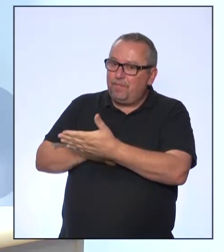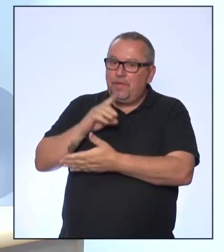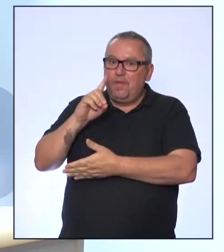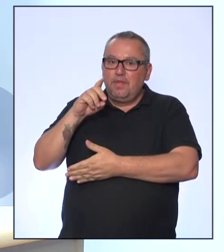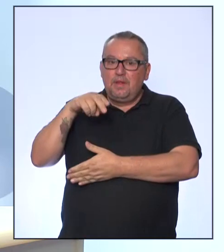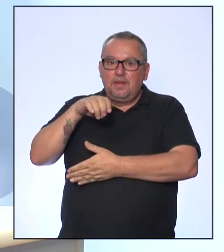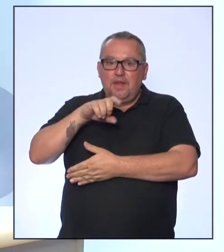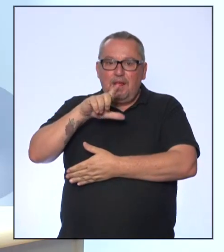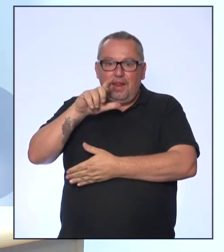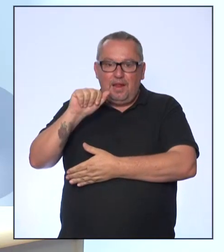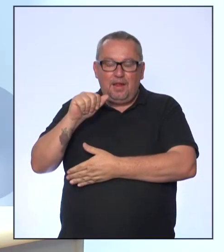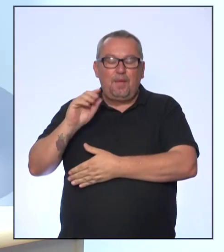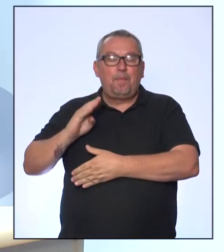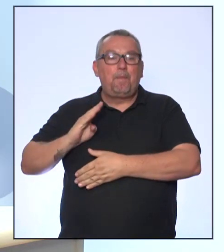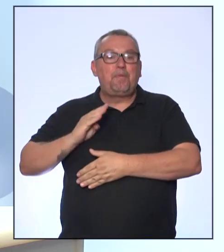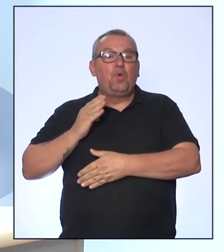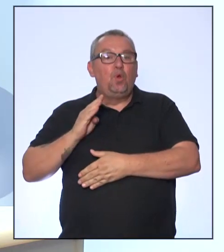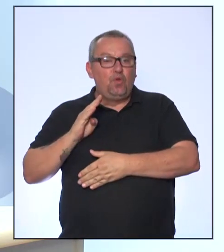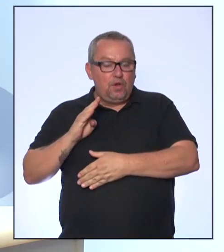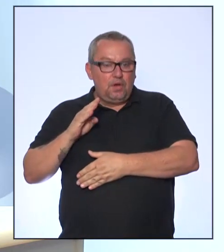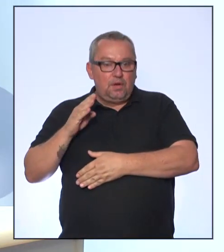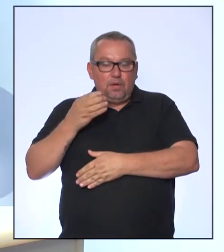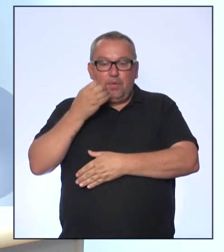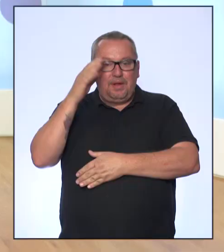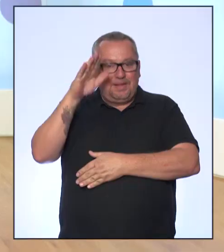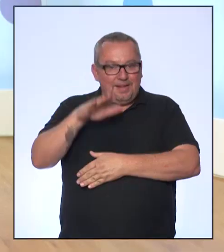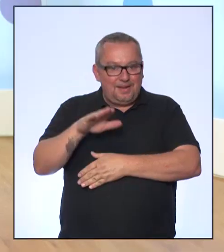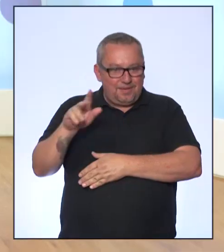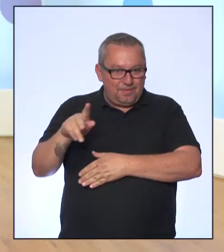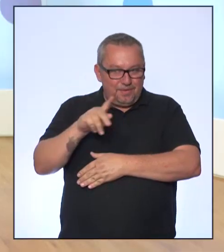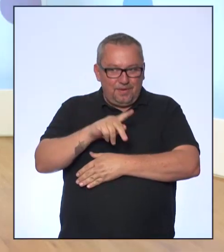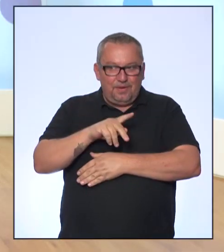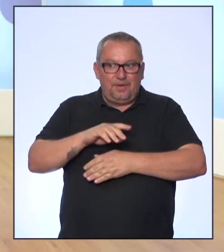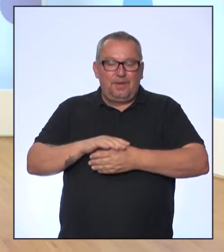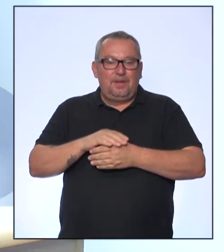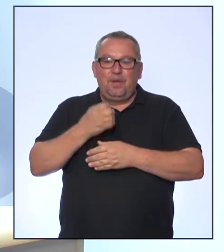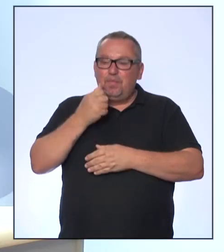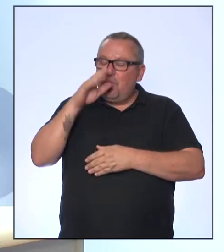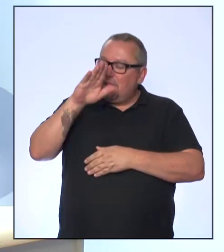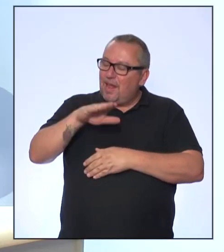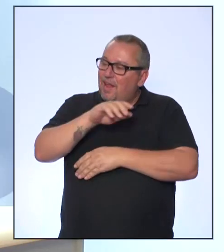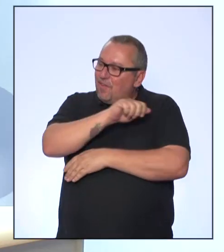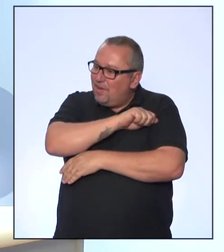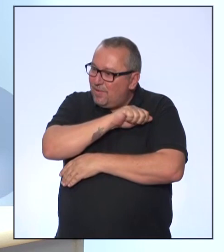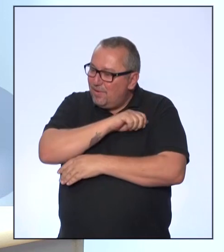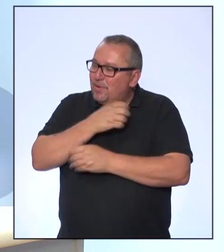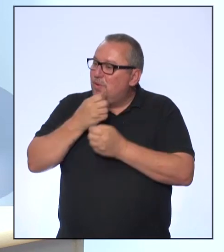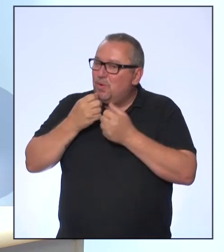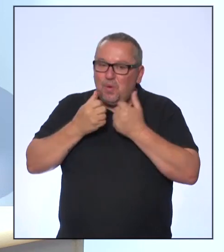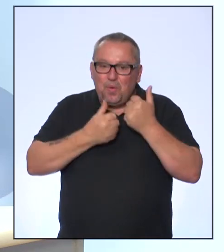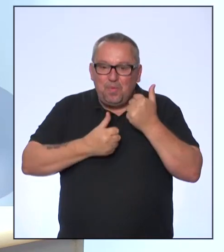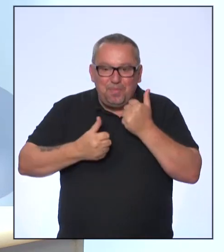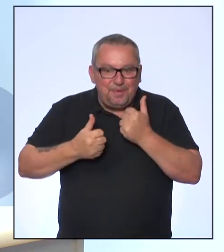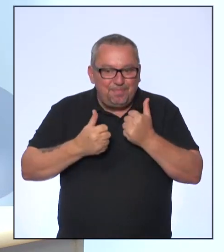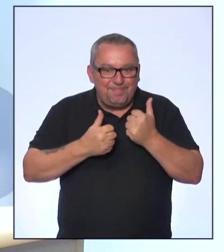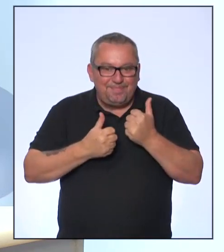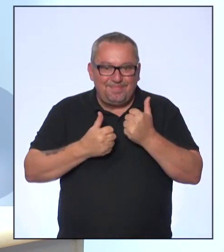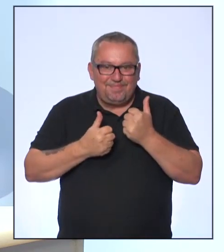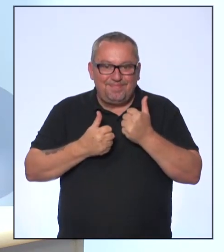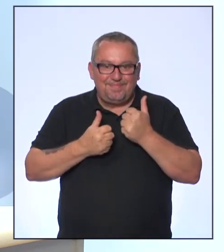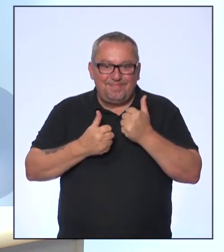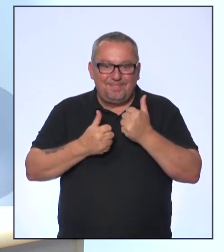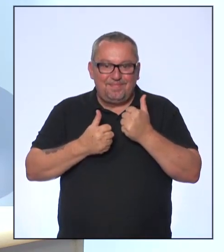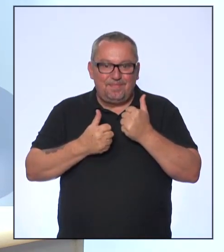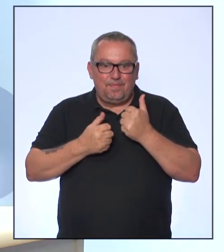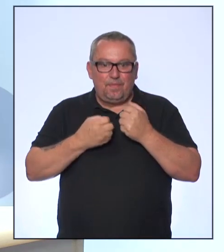biologia, para começarmos a aula de hoje. Boa tarde, professora. Boa tarde, alunos, tudo bem? É, Hoje